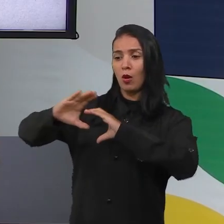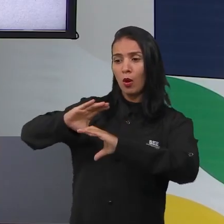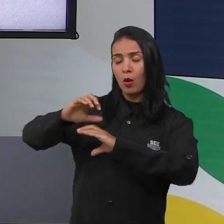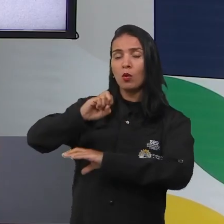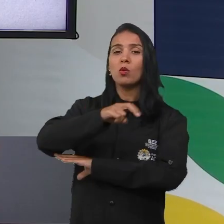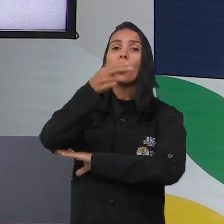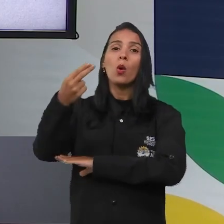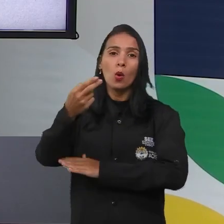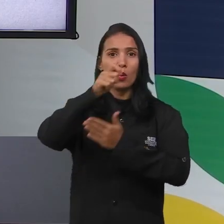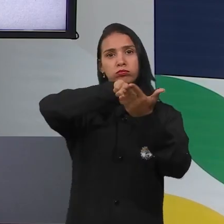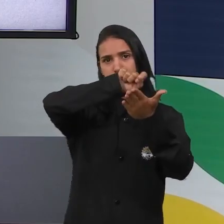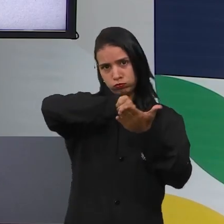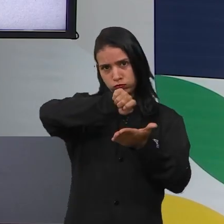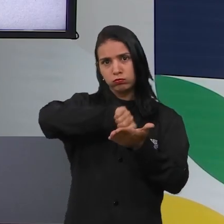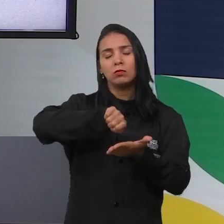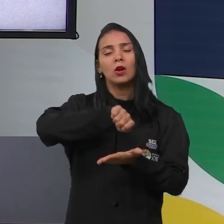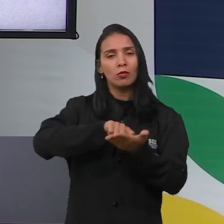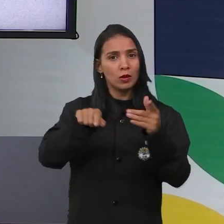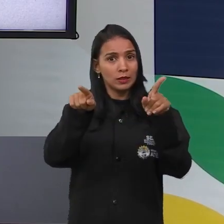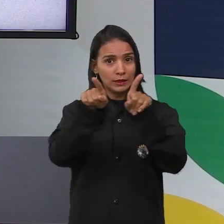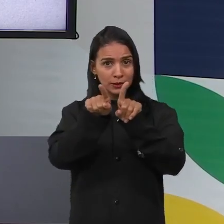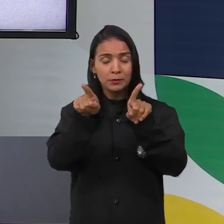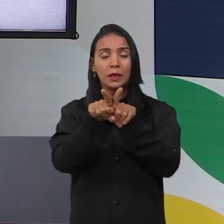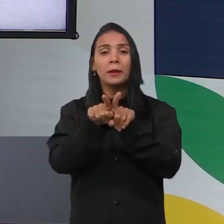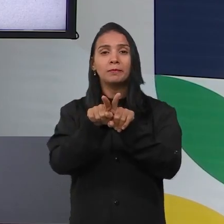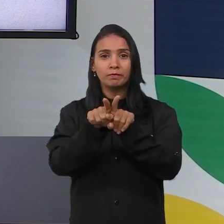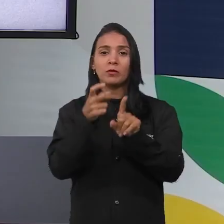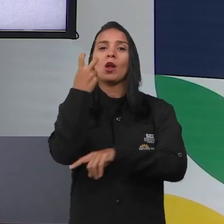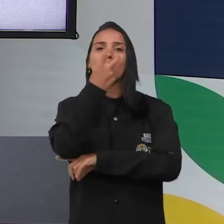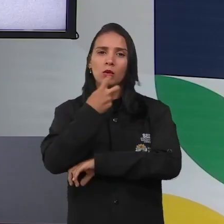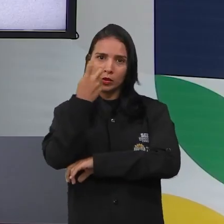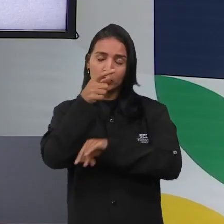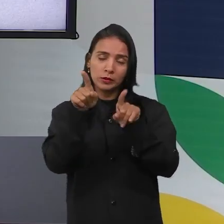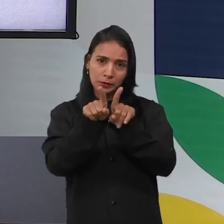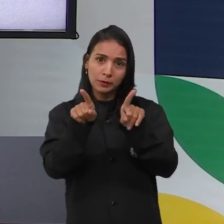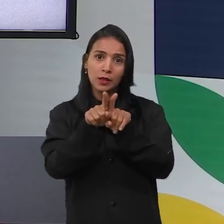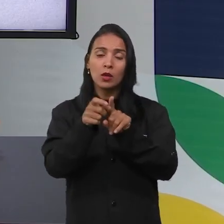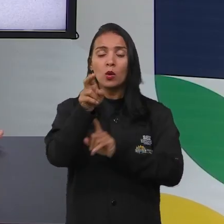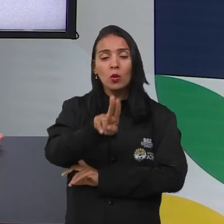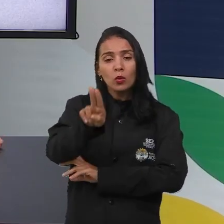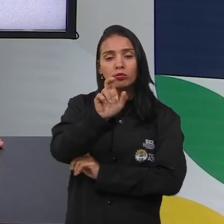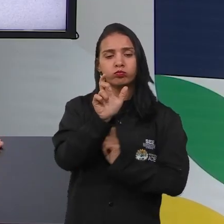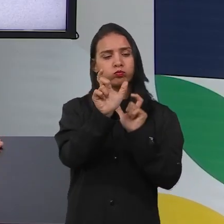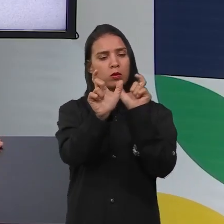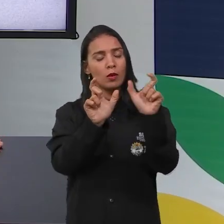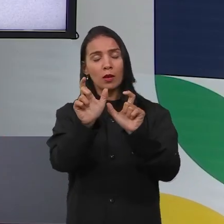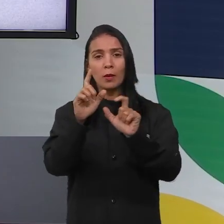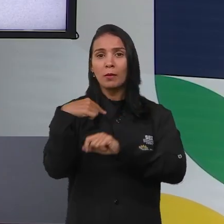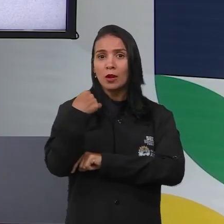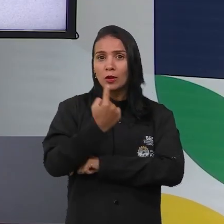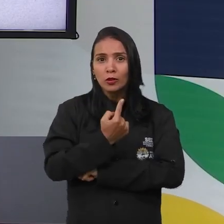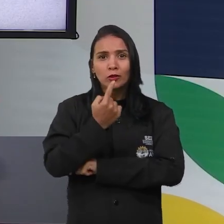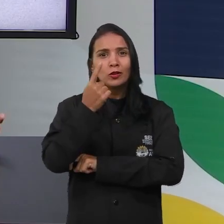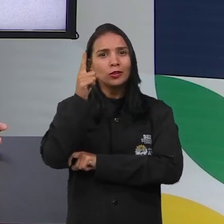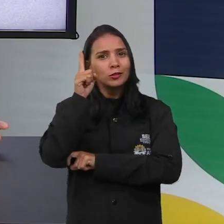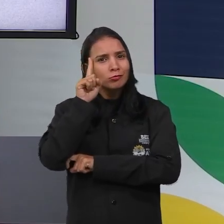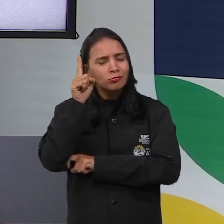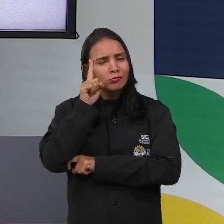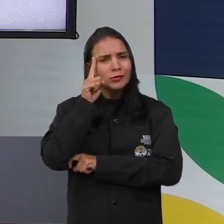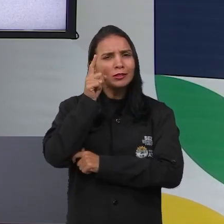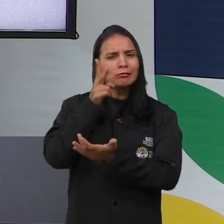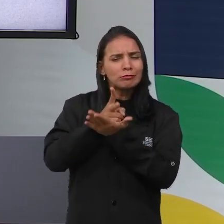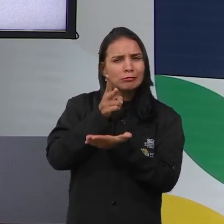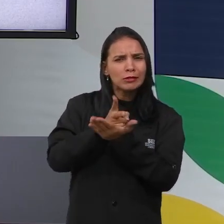ou então da fala oral, nós usamos algumas palavras que não são as adequadas ao